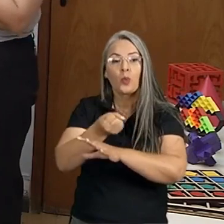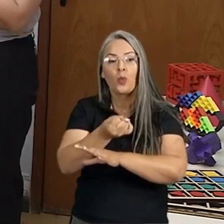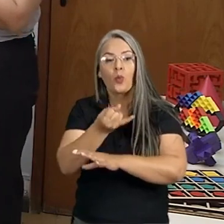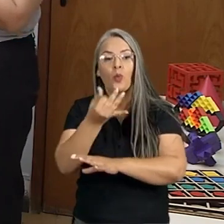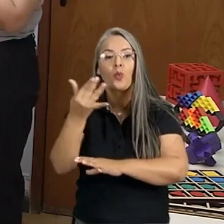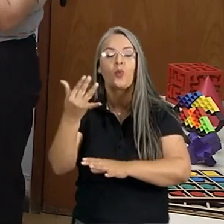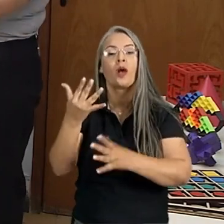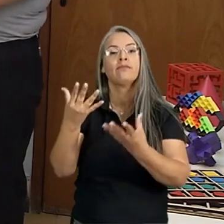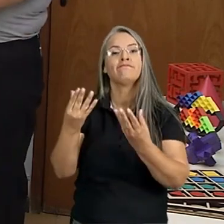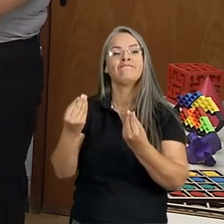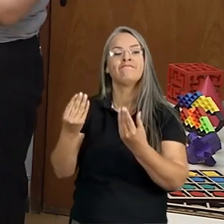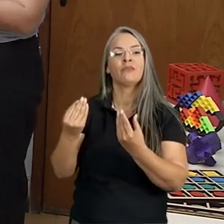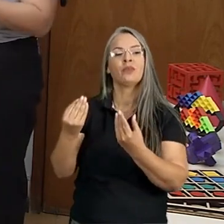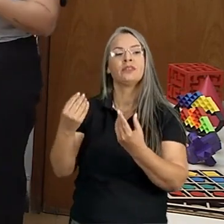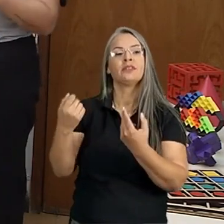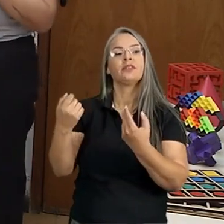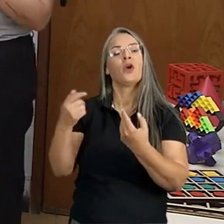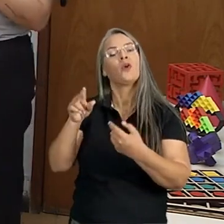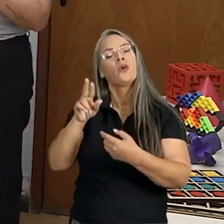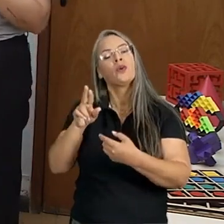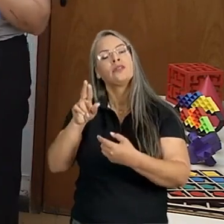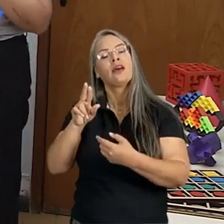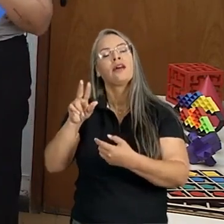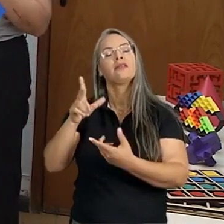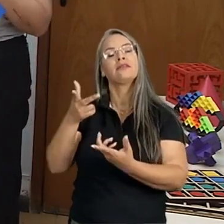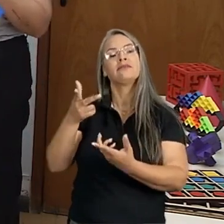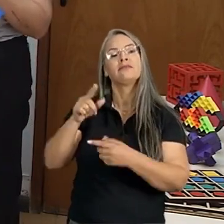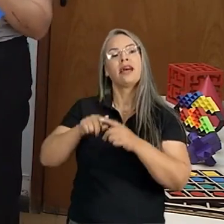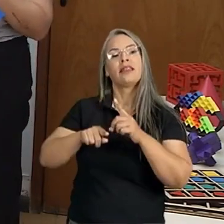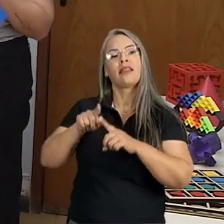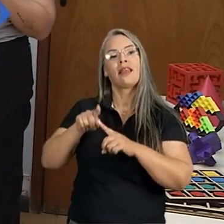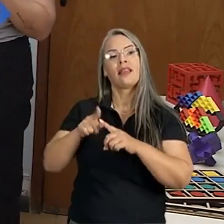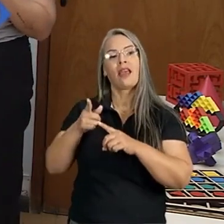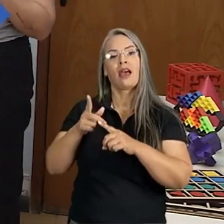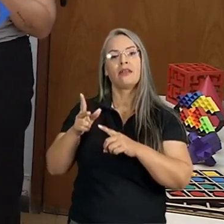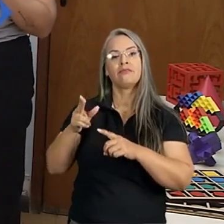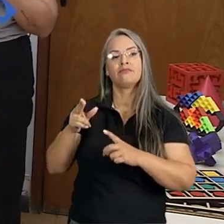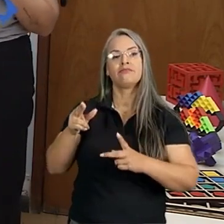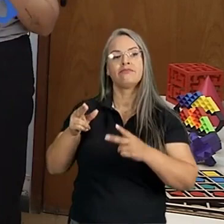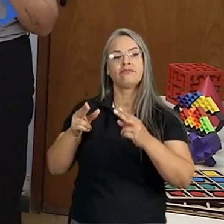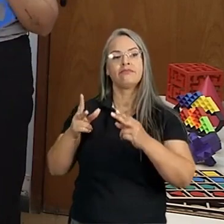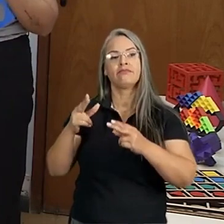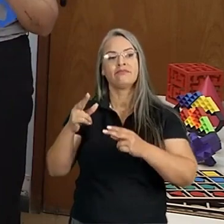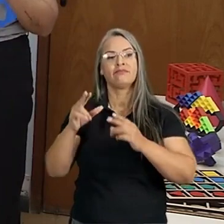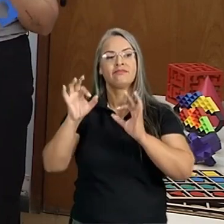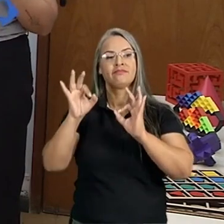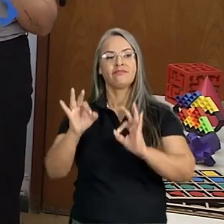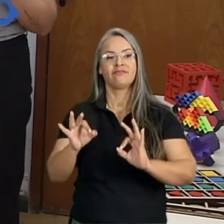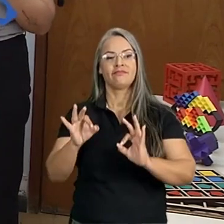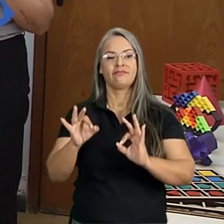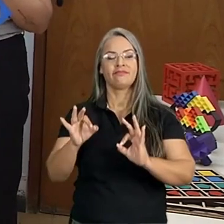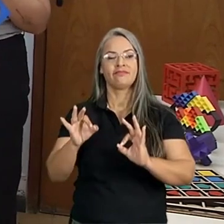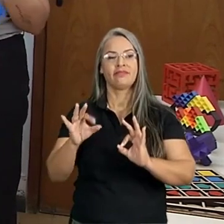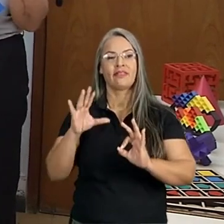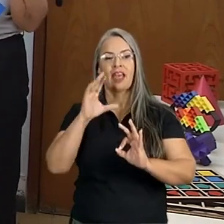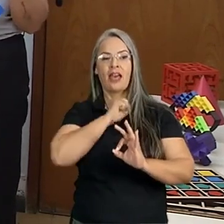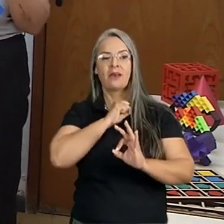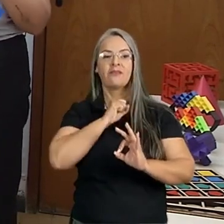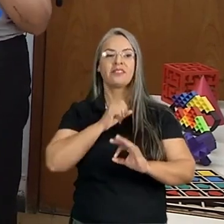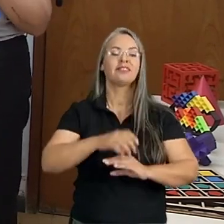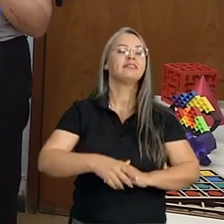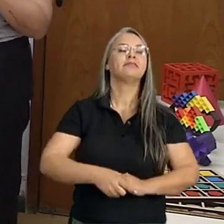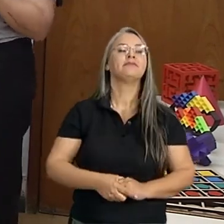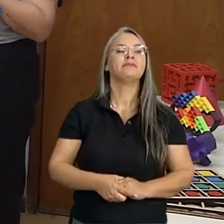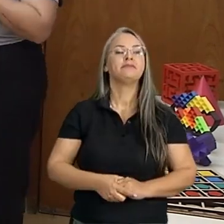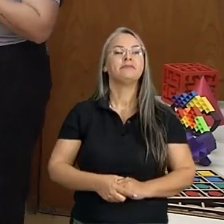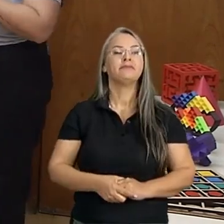peças a gente investiu no pote de corte que a gente coloca a folha né e ele corta para a gente bem bonitinho mais rápido do que uma pessoa